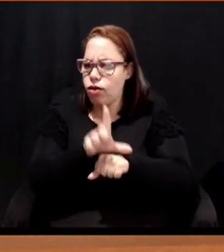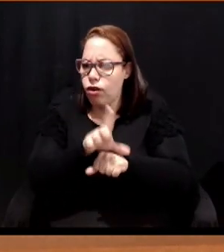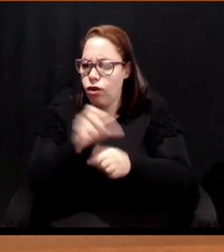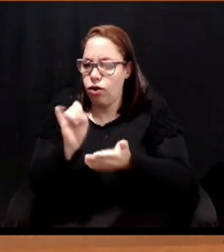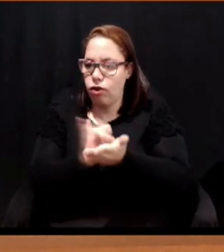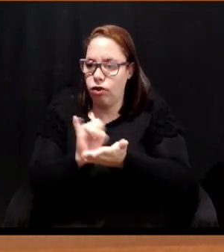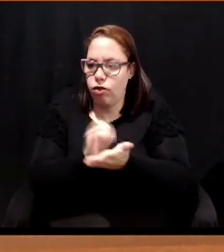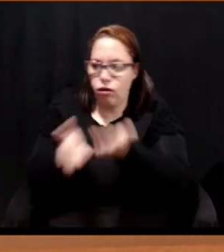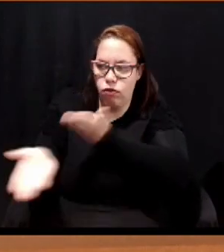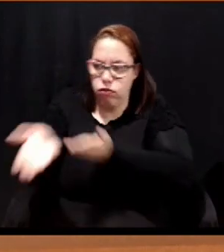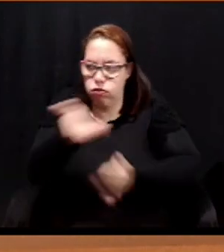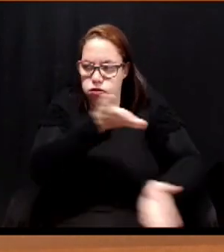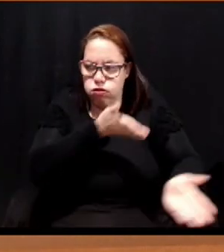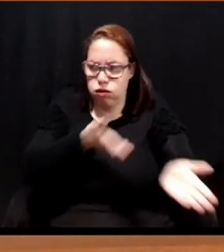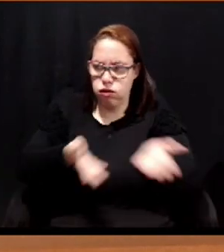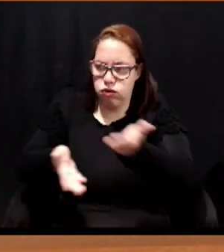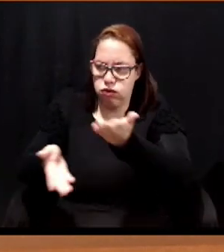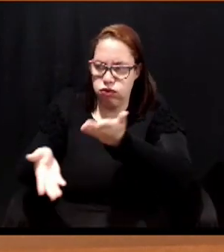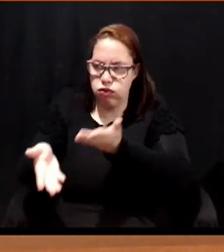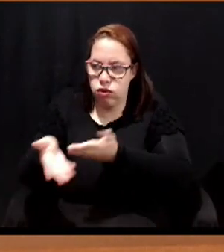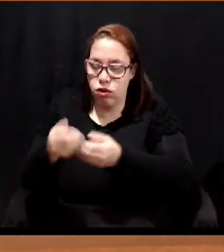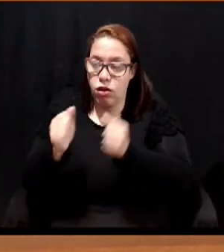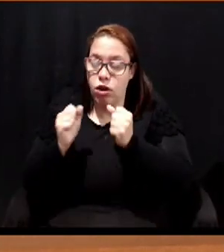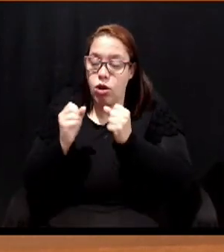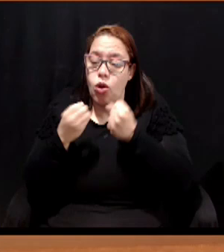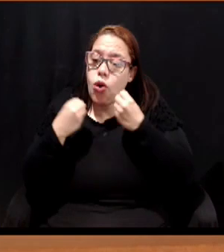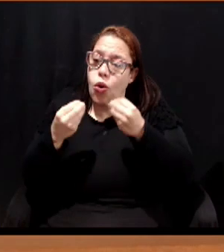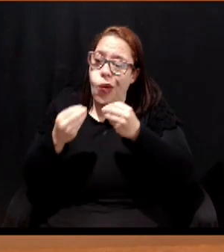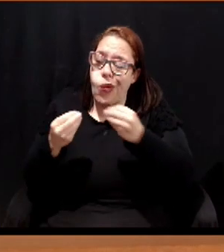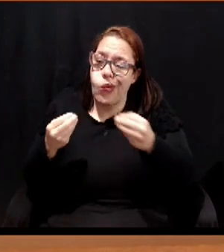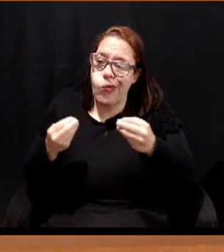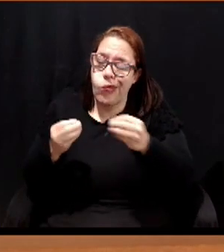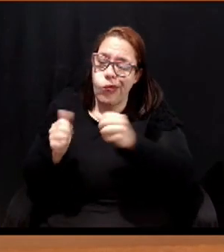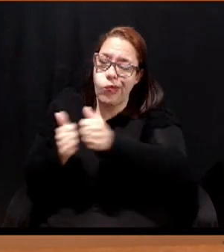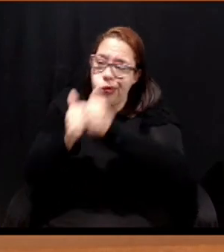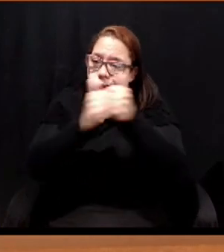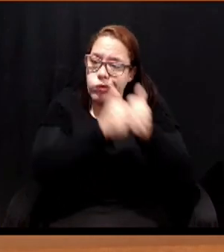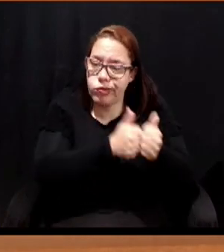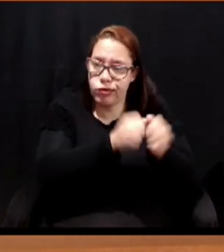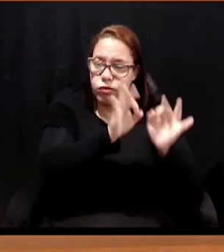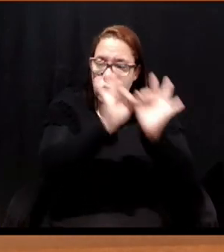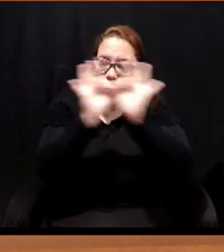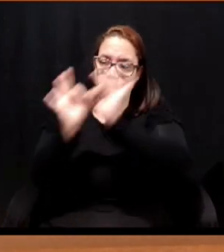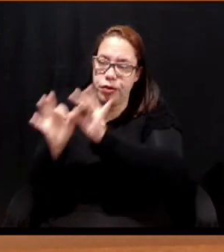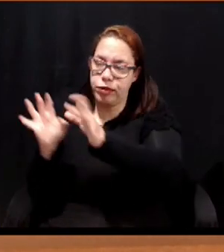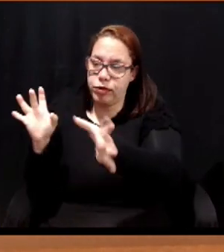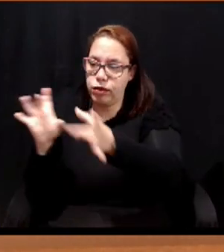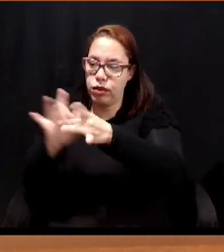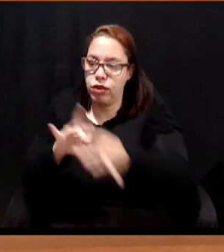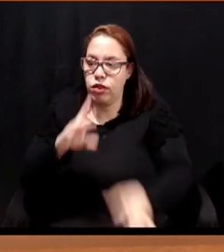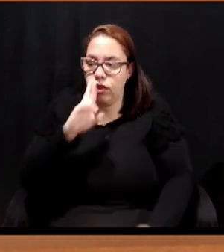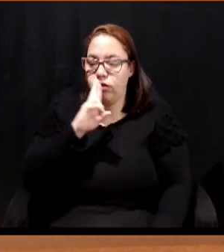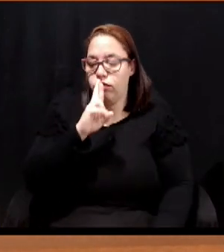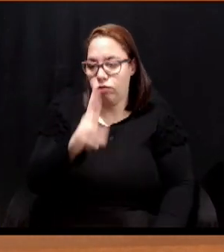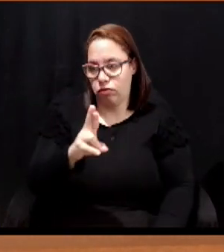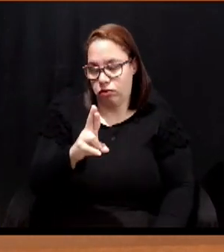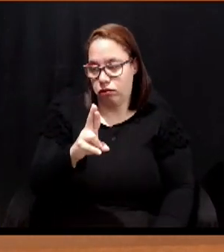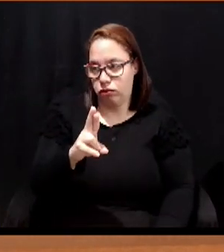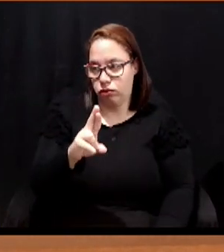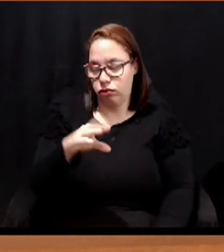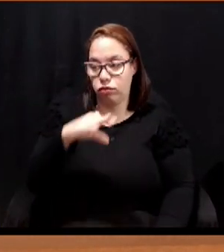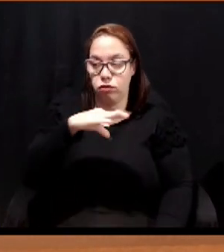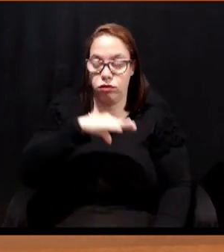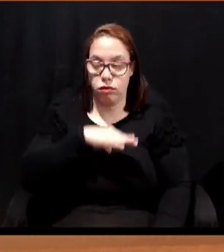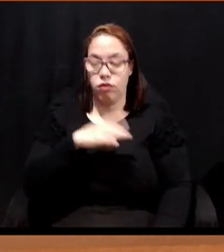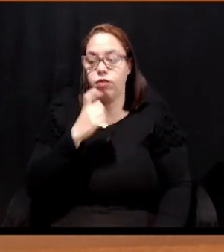internacional, como que se acompanha conexões e negócios para que traga resultado para a cidade de